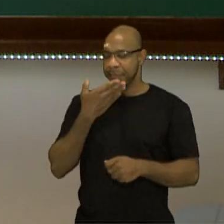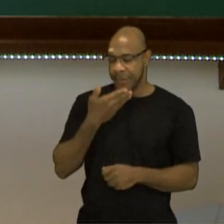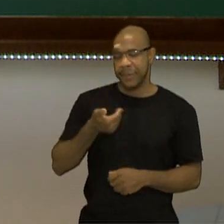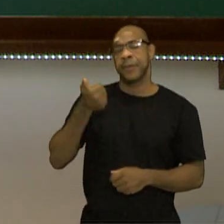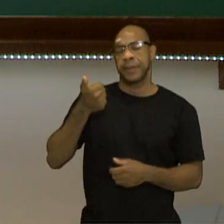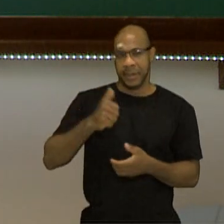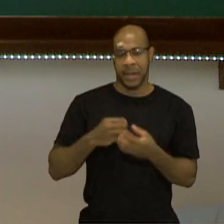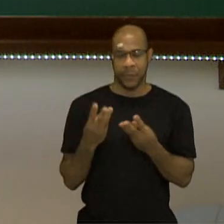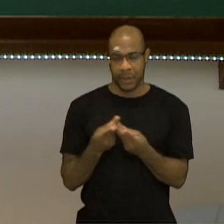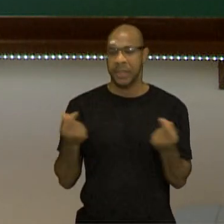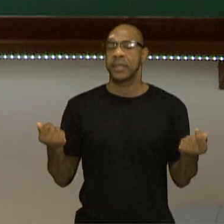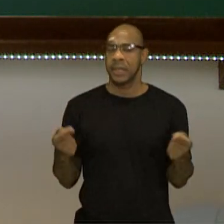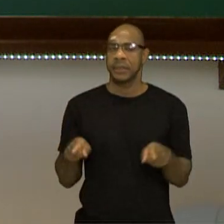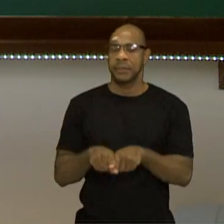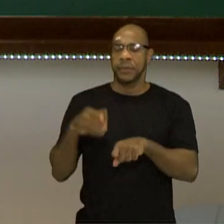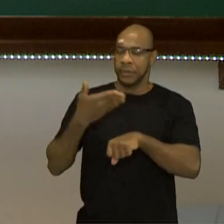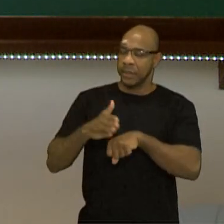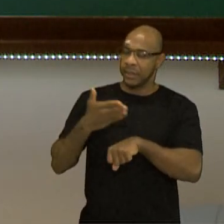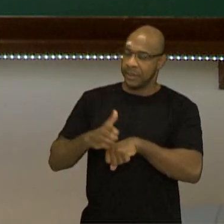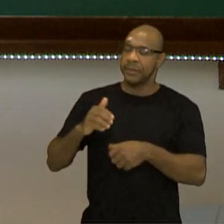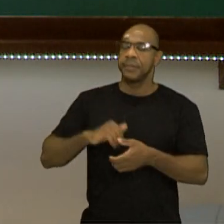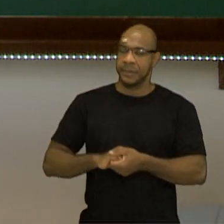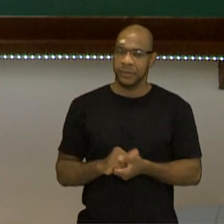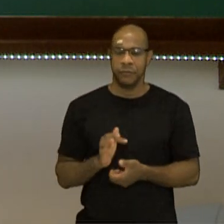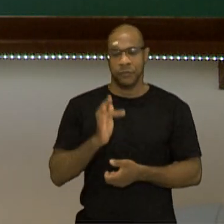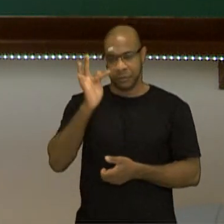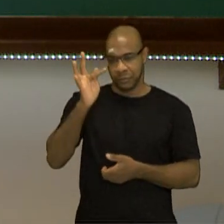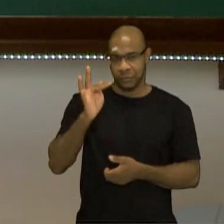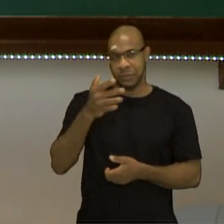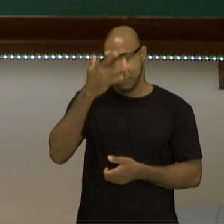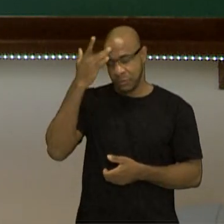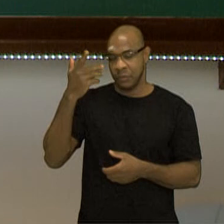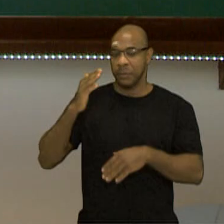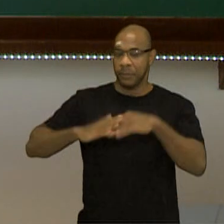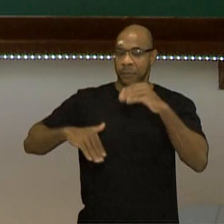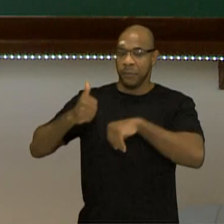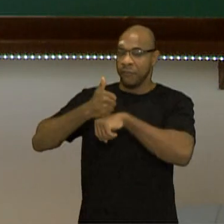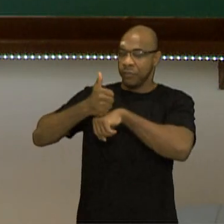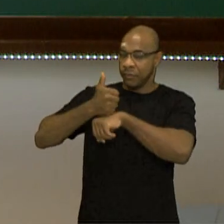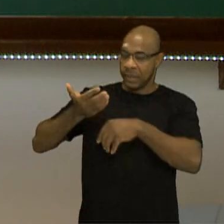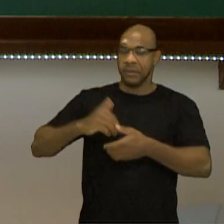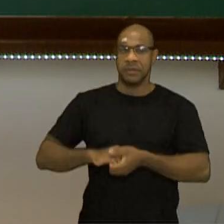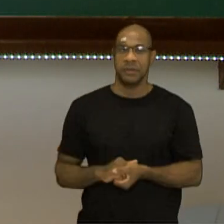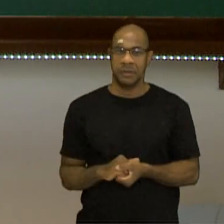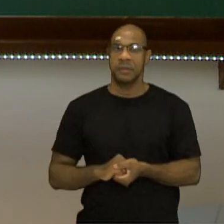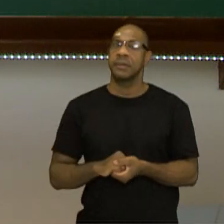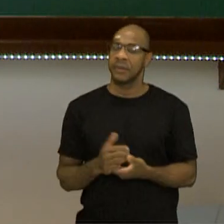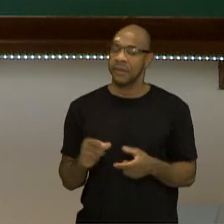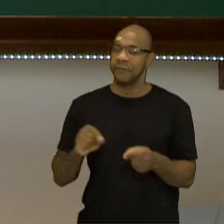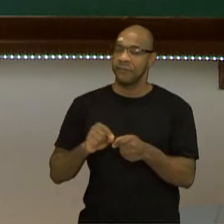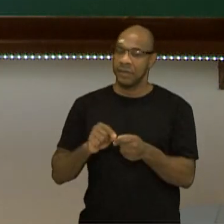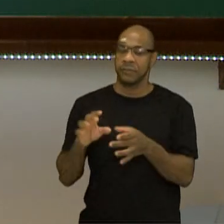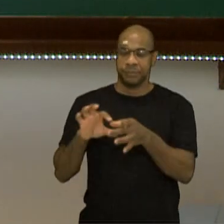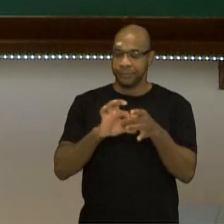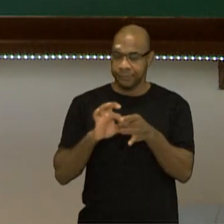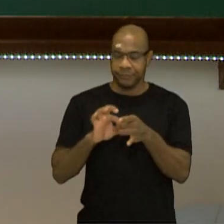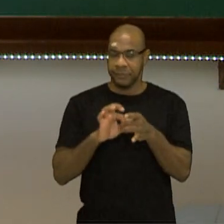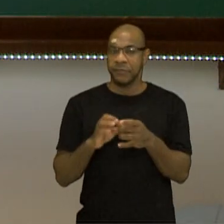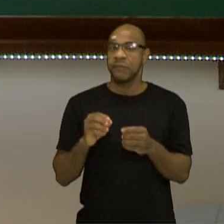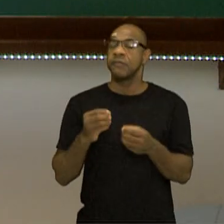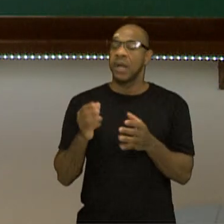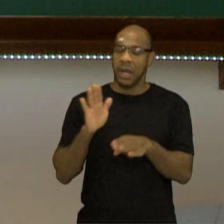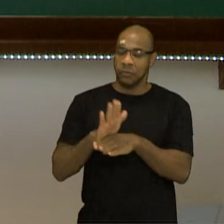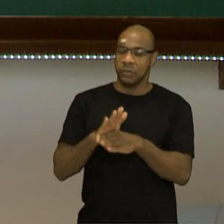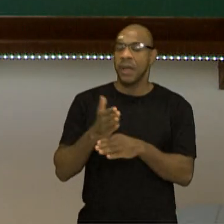melhorar ali a qualidade do treinamento dos futuros jornalistas. Essas ações feitas em conjunto vão ajudar a melhorar